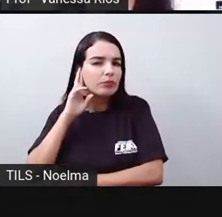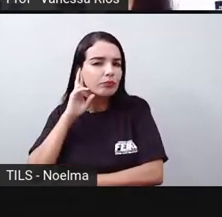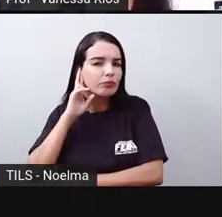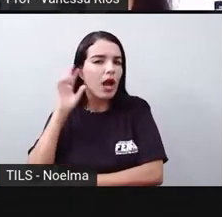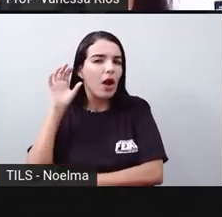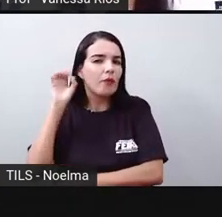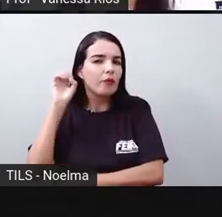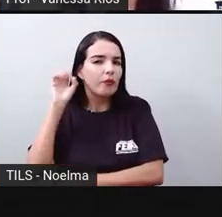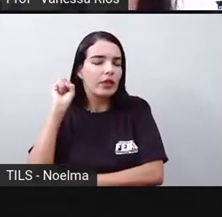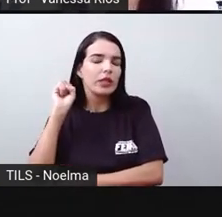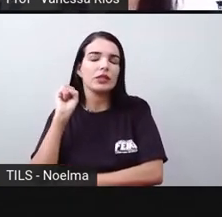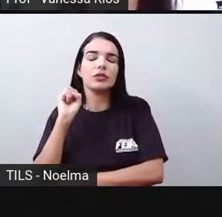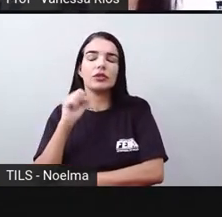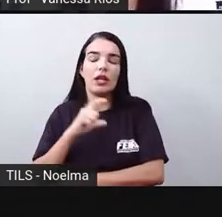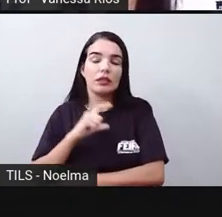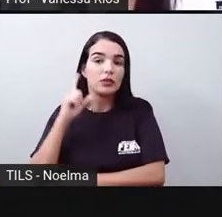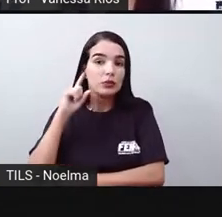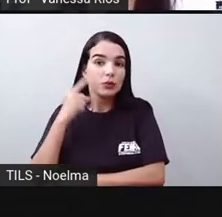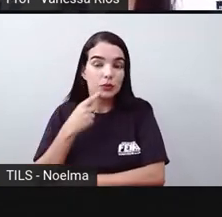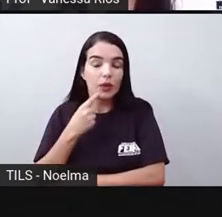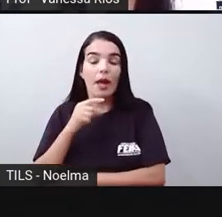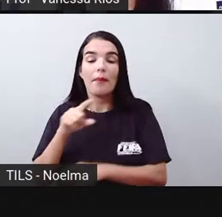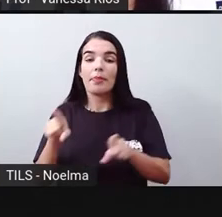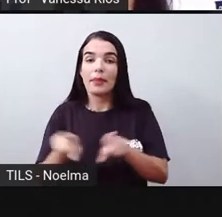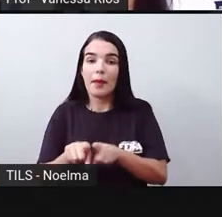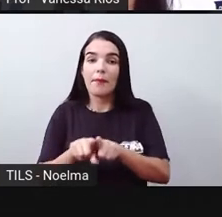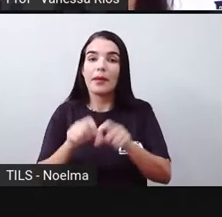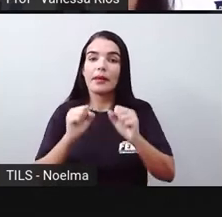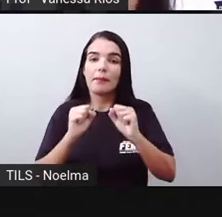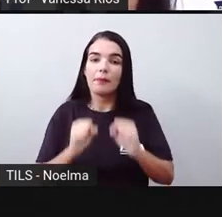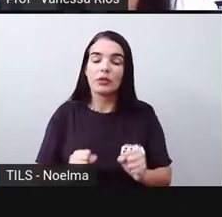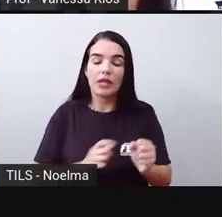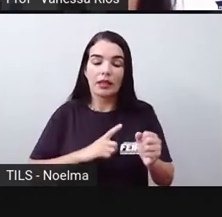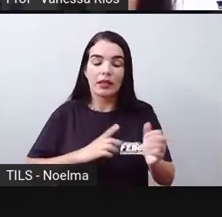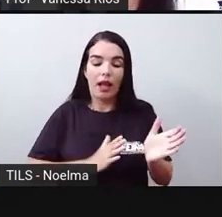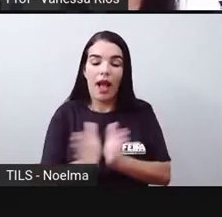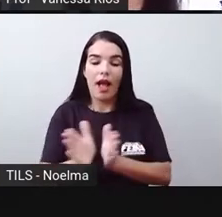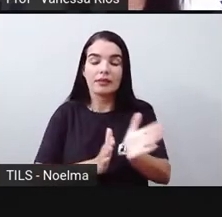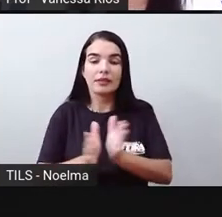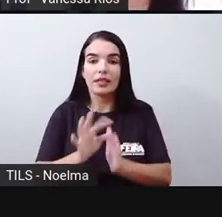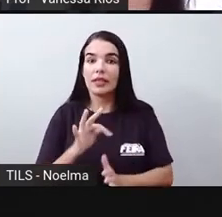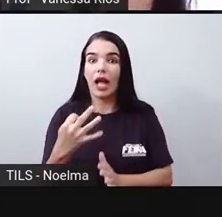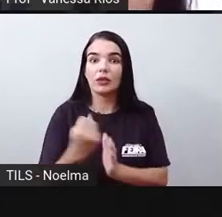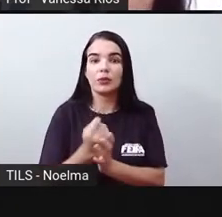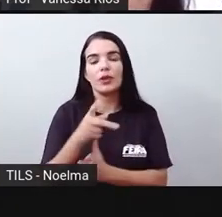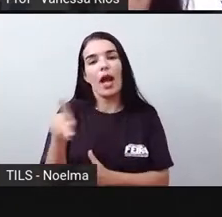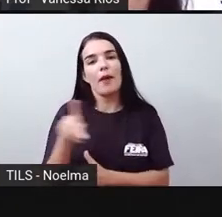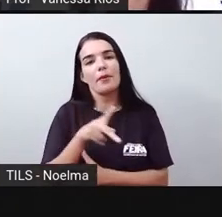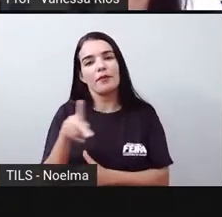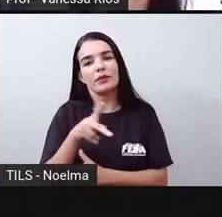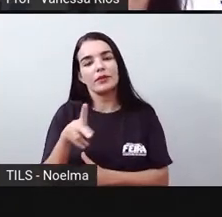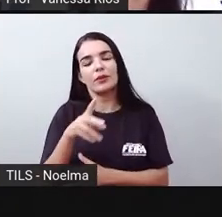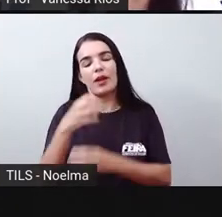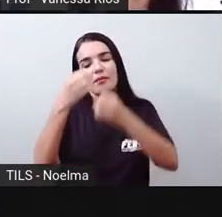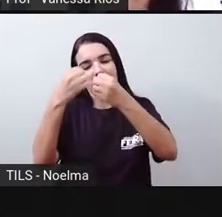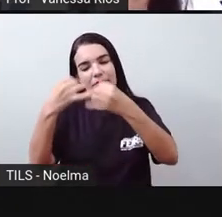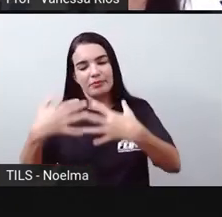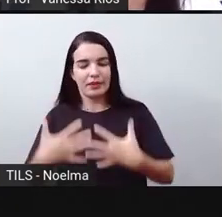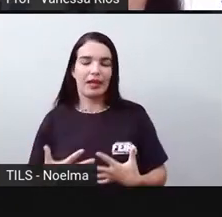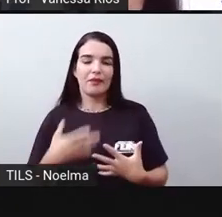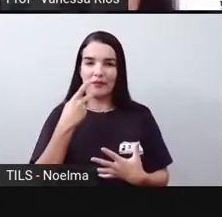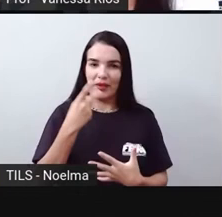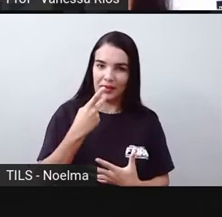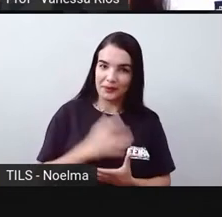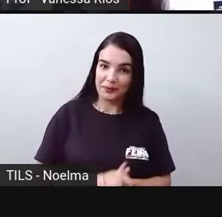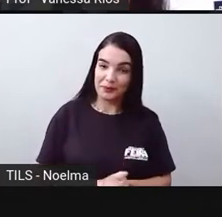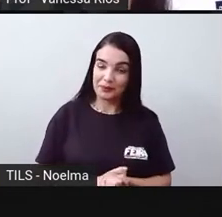né, ou que são surdos aí, também consigam ter acesso a tudo que a Pró está falando, a tudo que a Pró está explicando. E